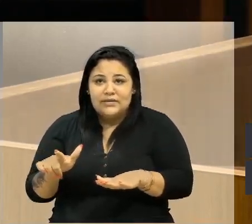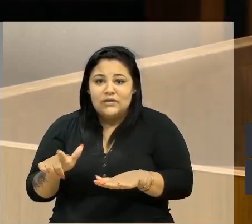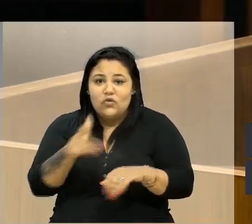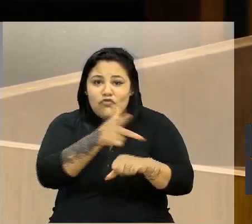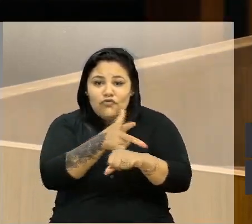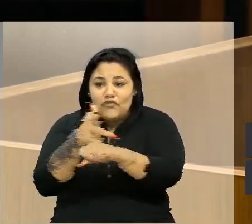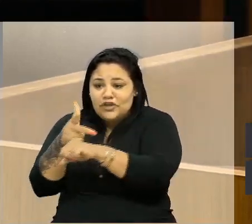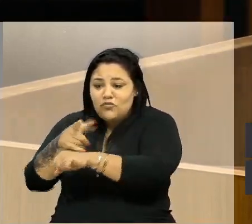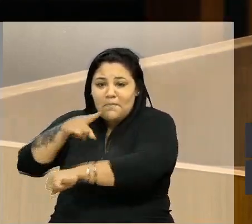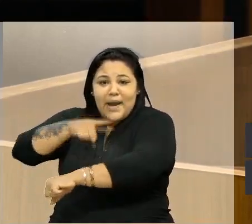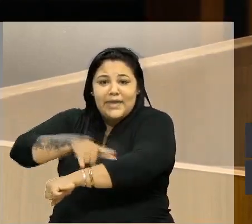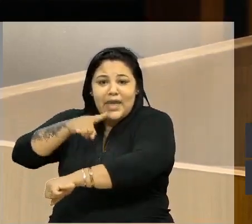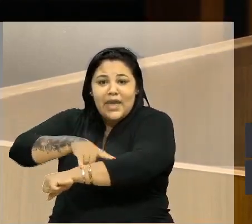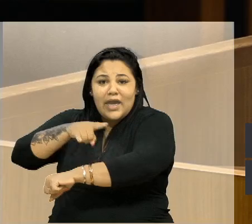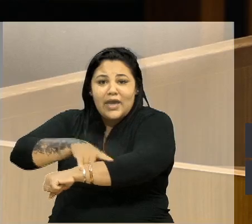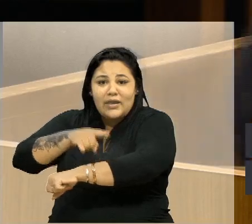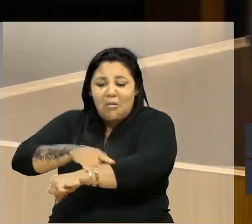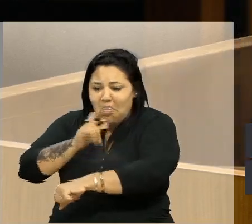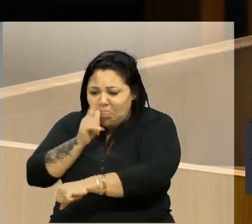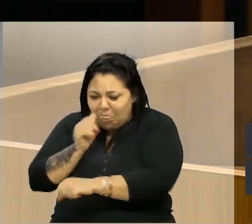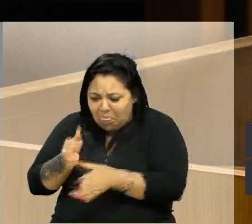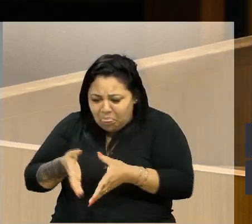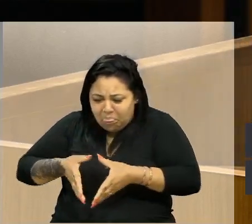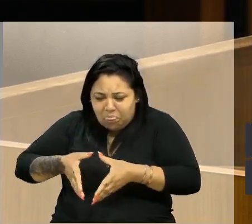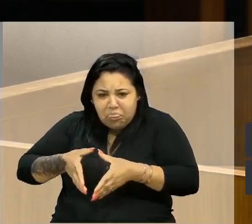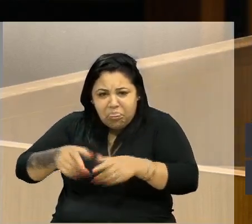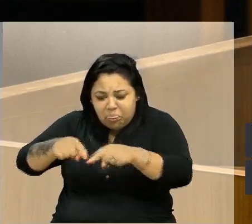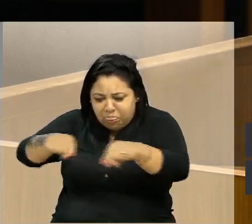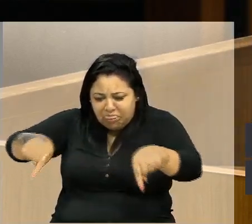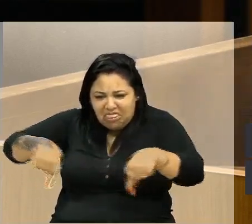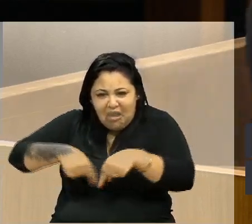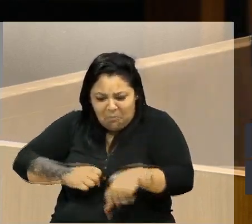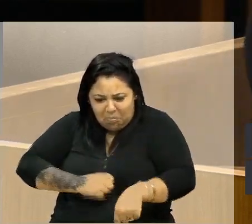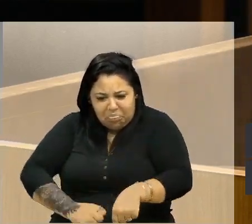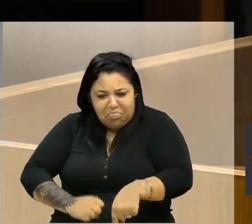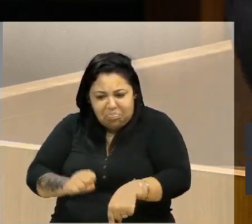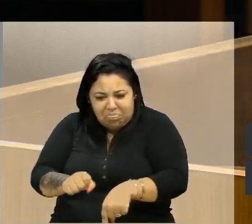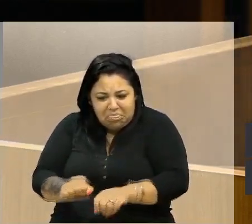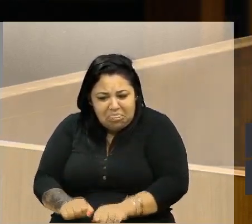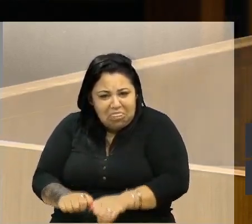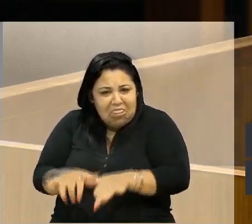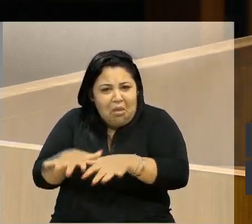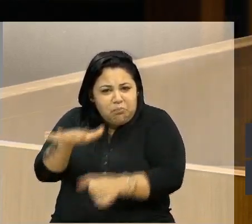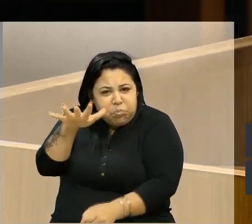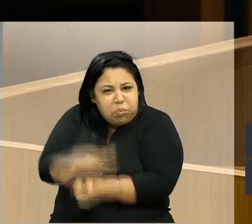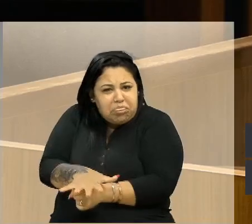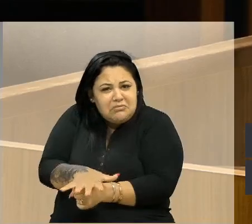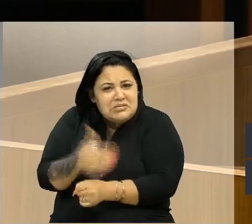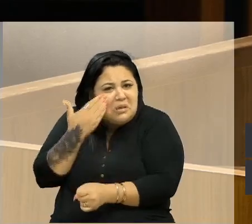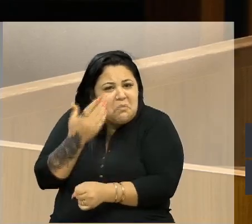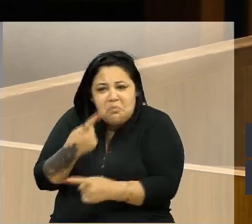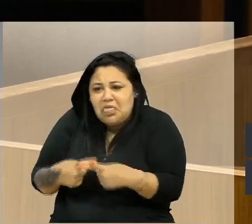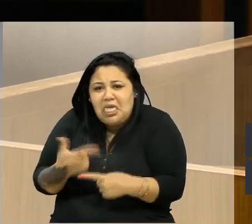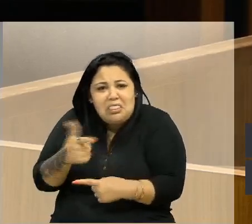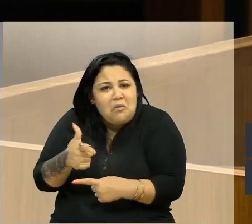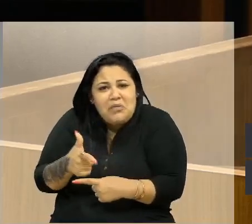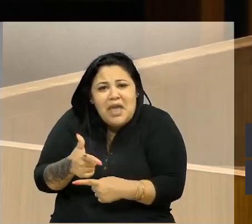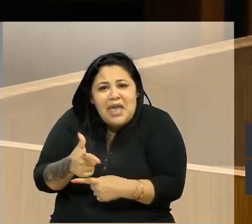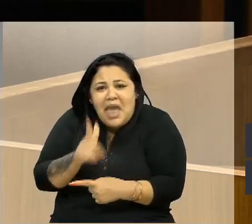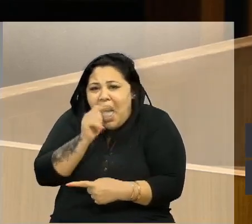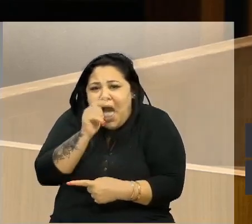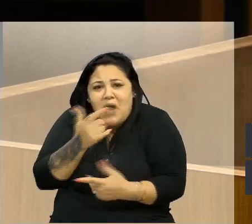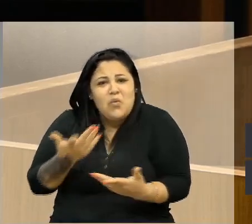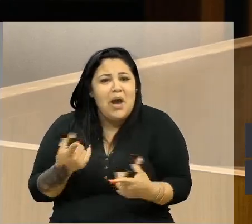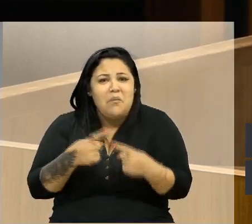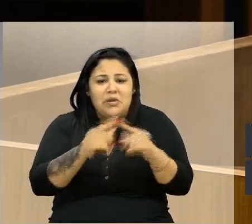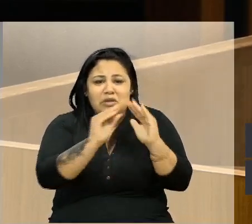dos banheiros transbordando do número 2 em escola infantil, porque não tem água e porque o SAMAI